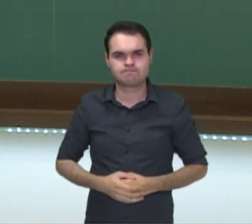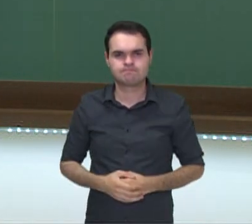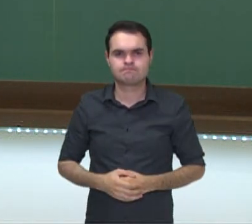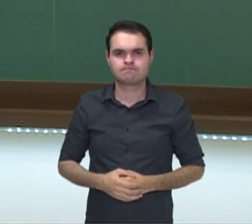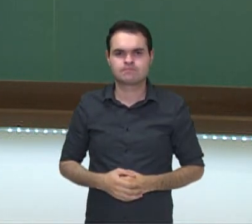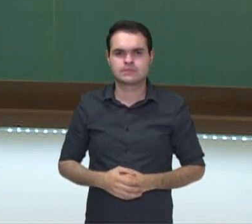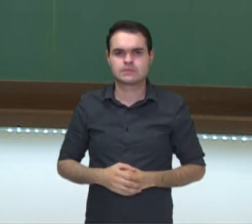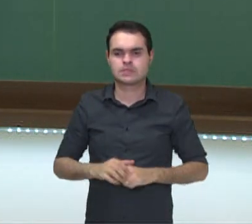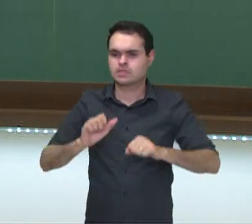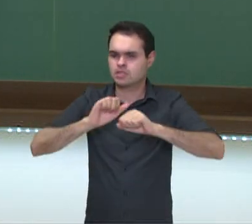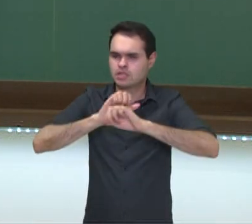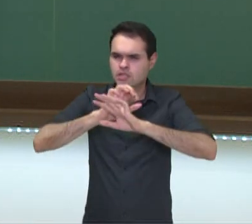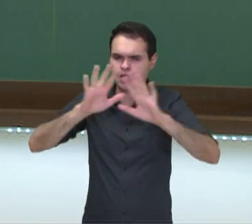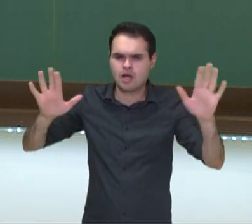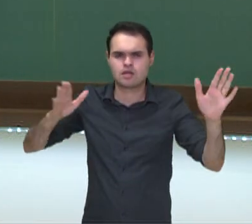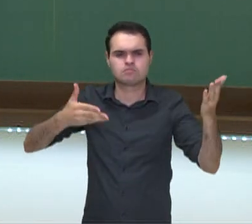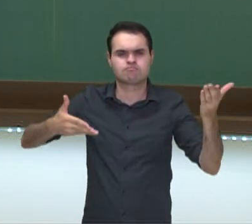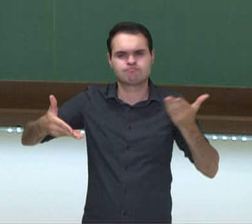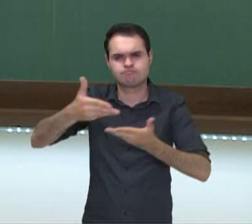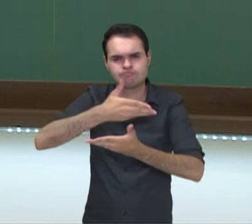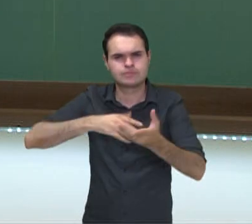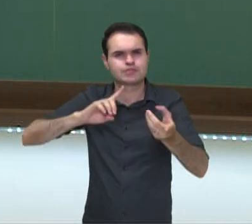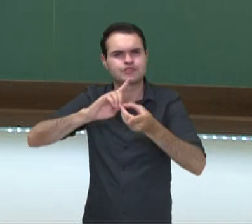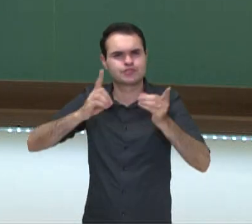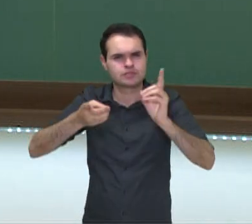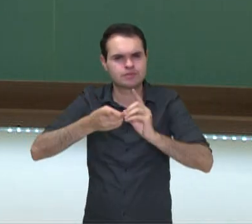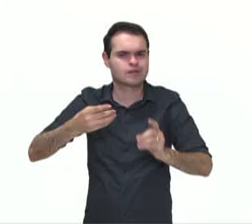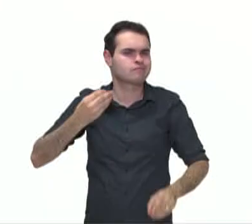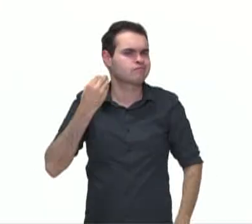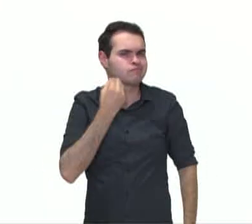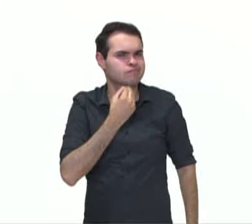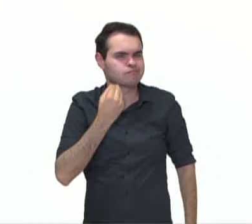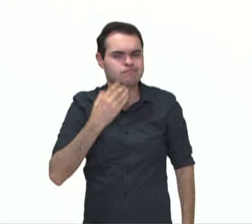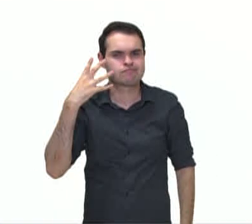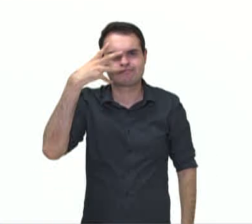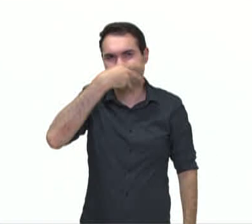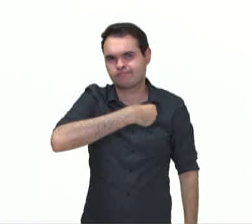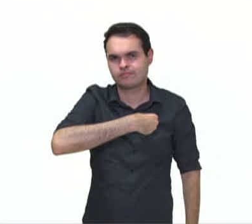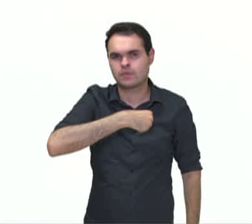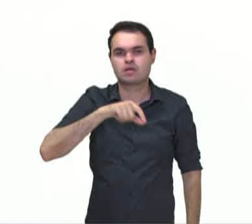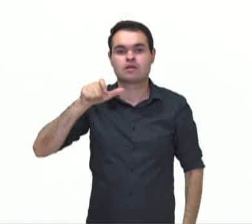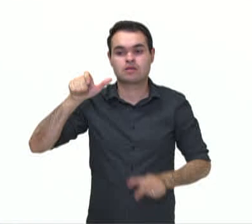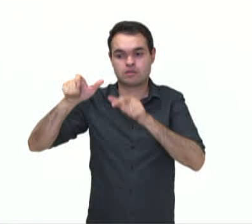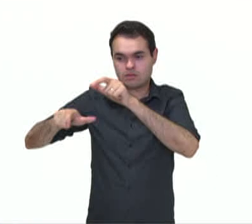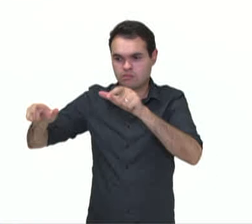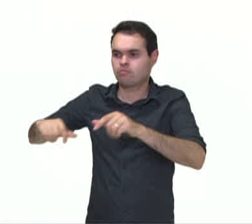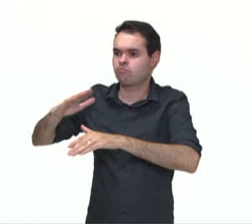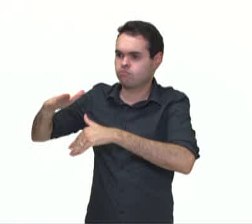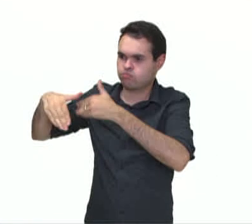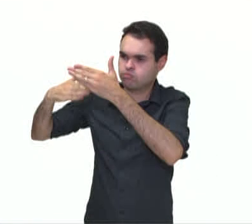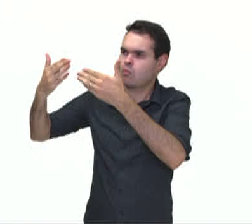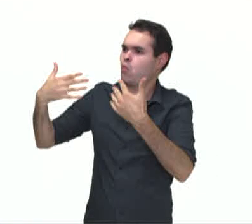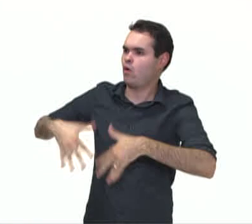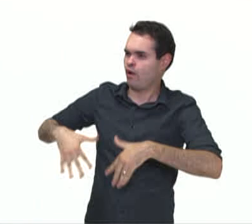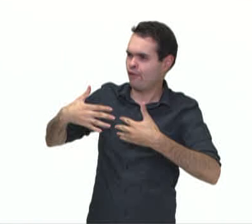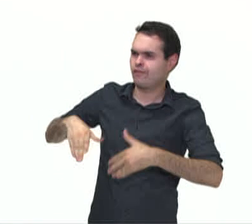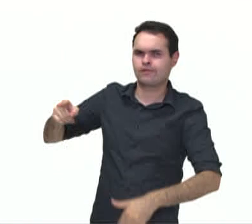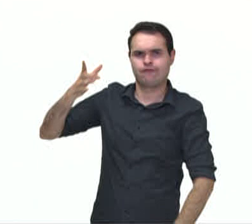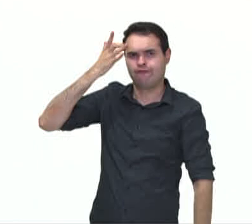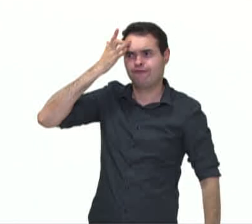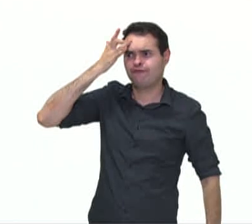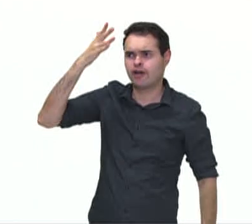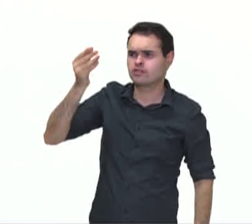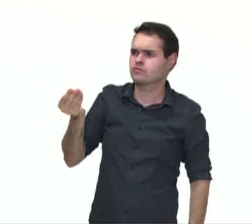mais clara, mais dinâmica, mais atraente. Há pessoas que têm mais desenvoltura e facilidade